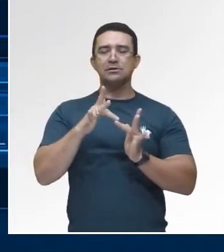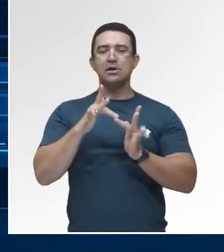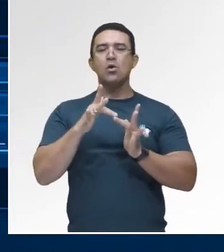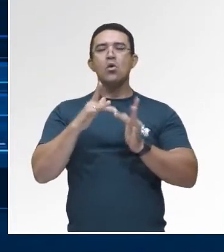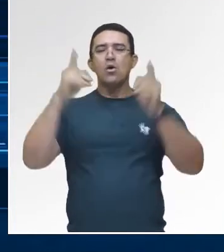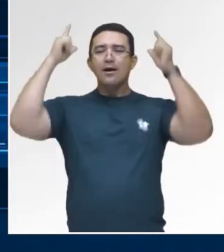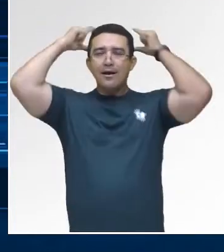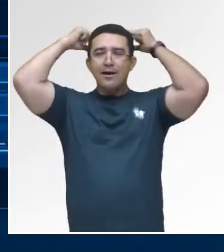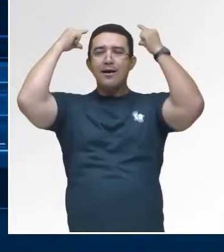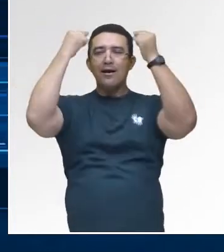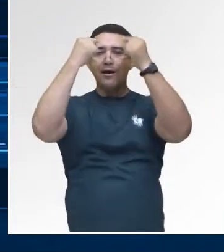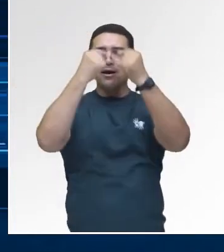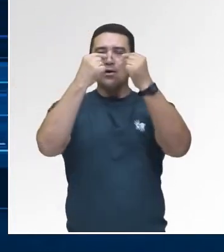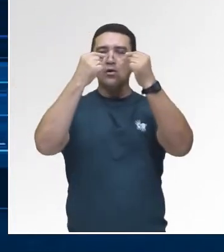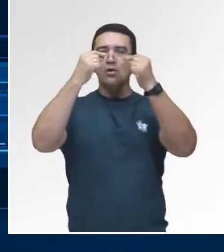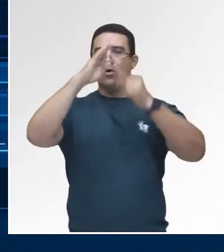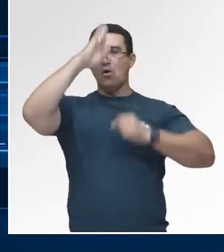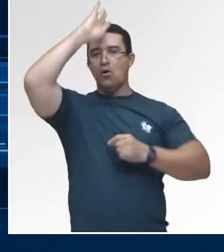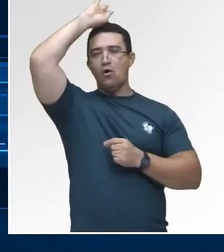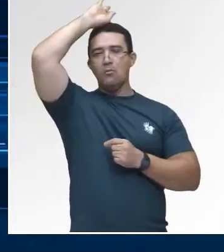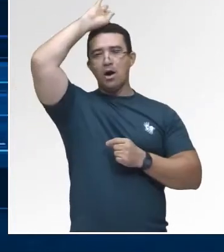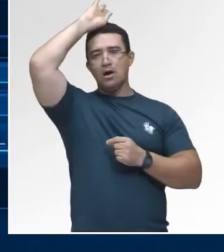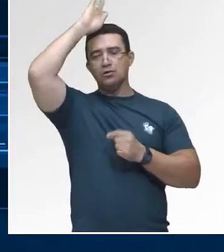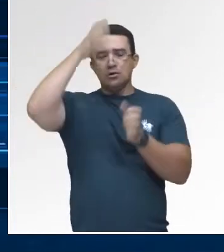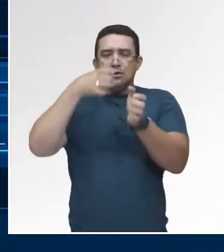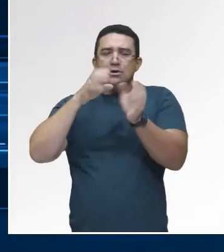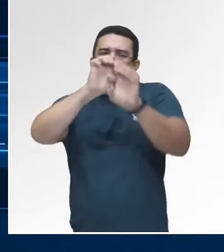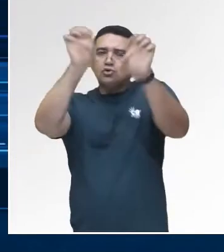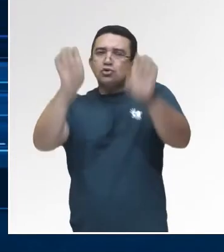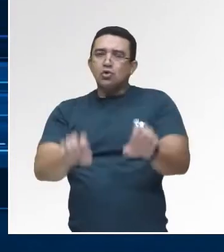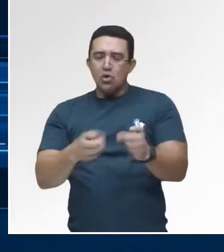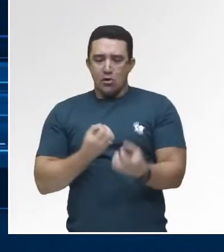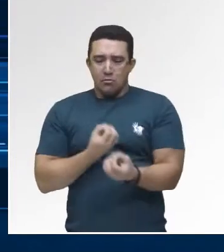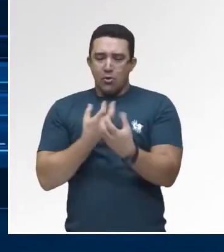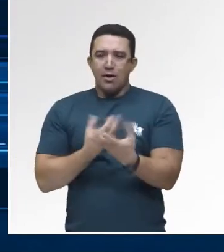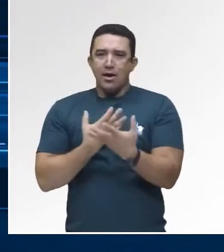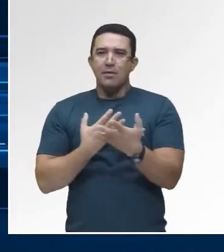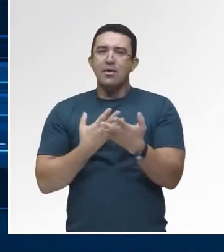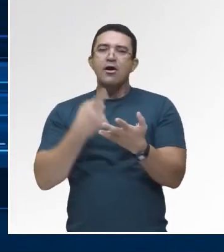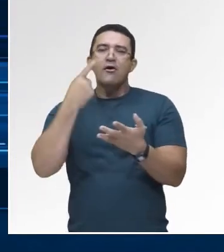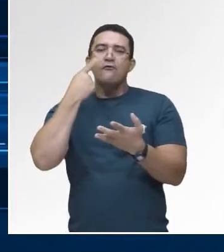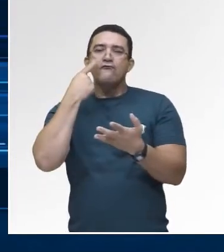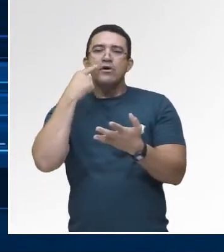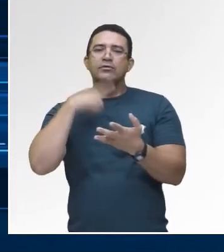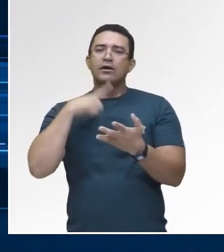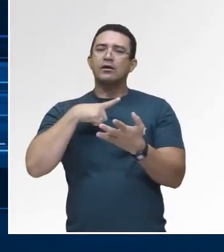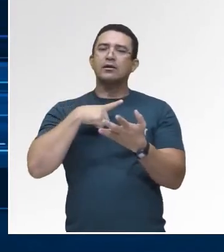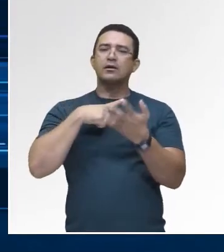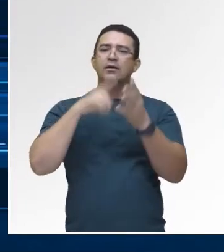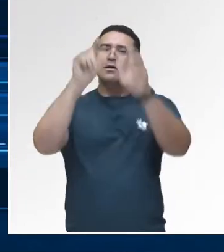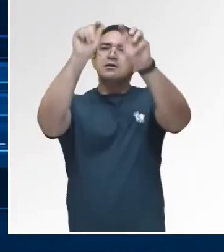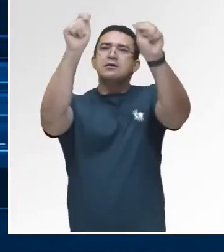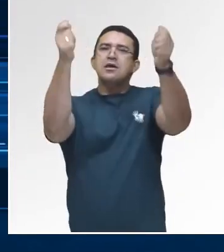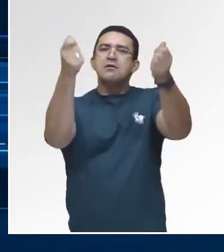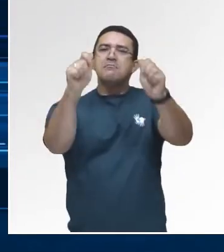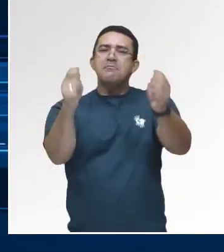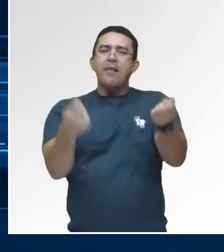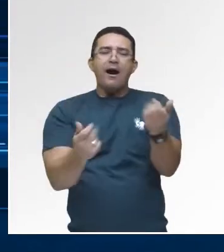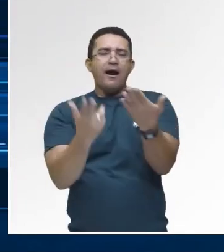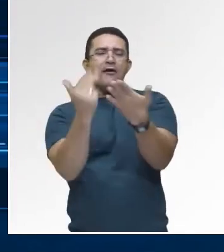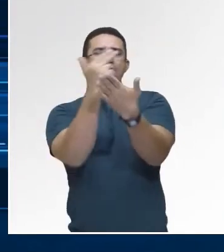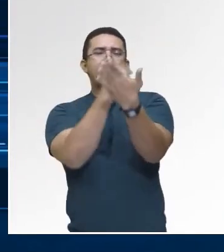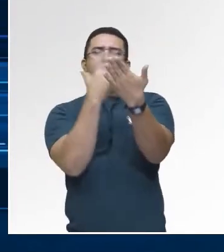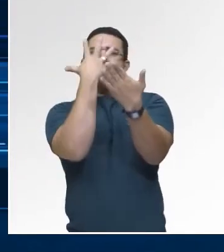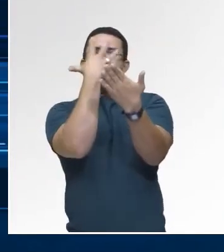formas romanas. Vai ter ali imagens de deuses romanos, de deuses gregos e